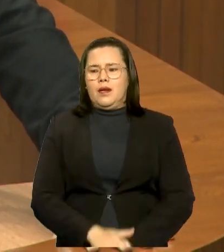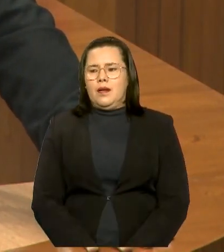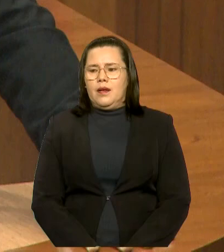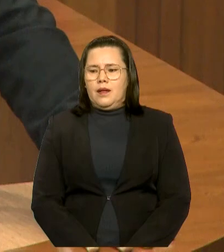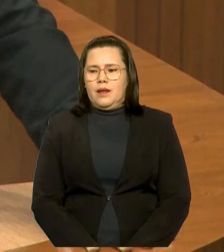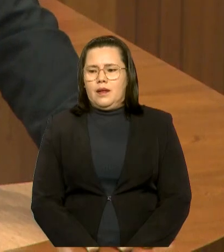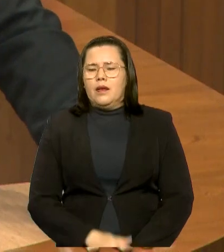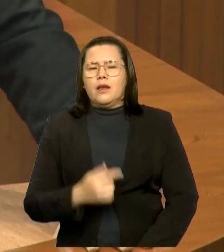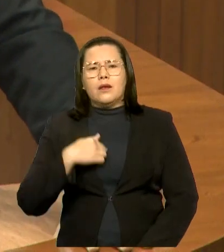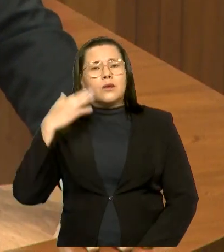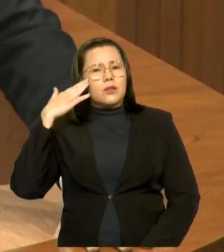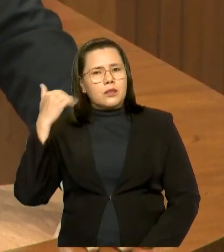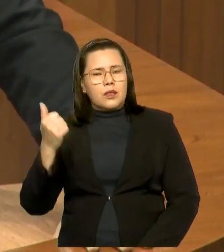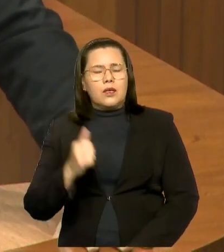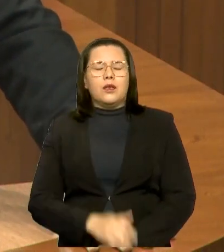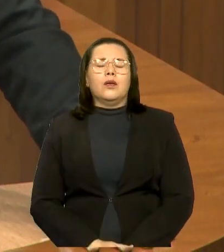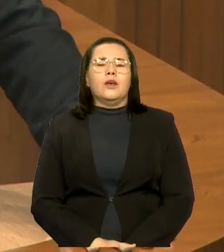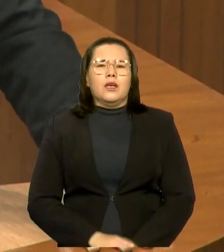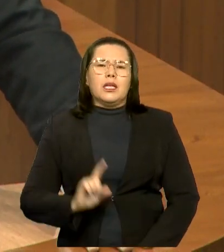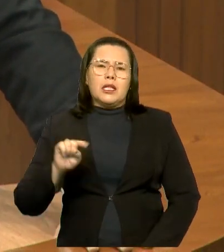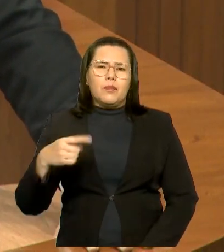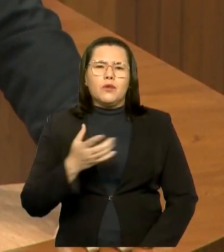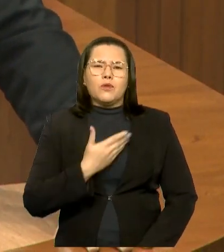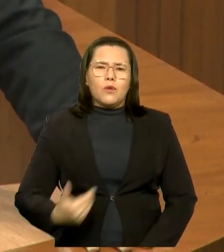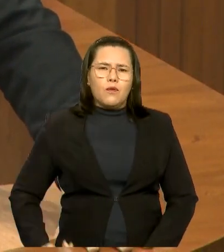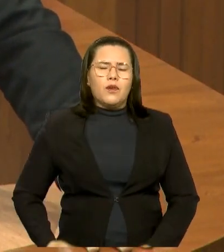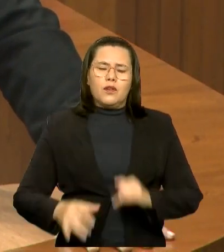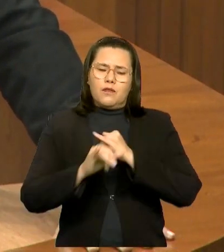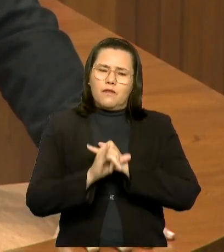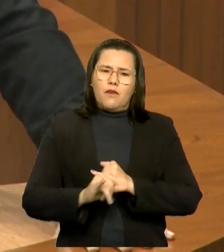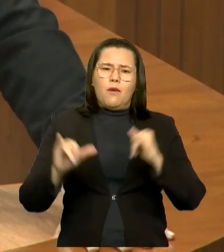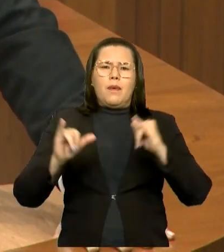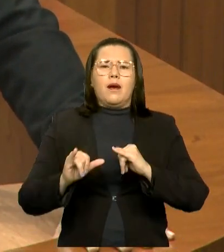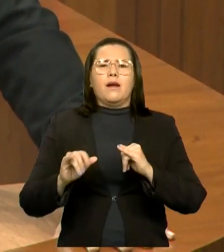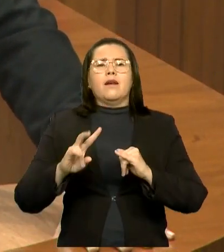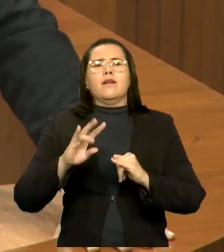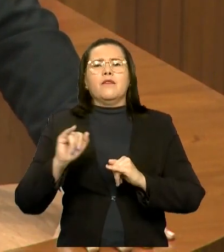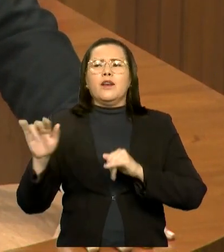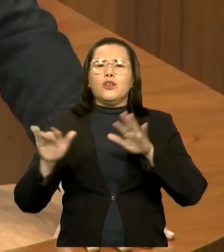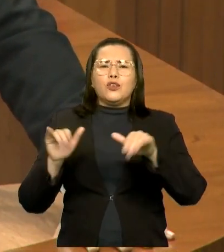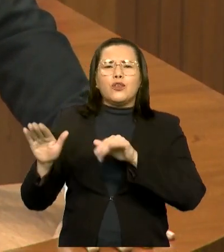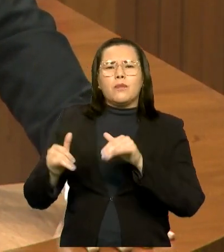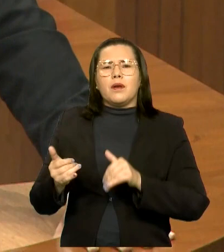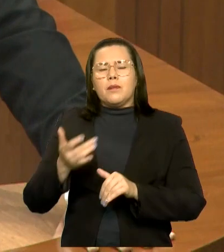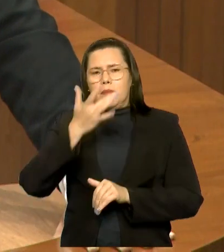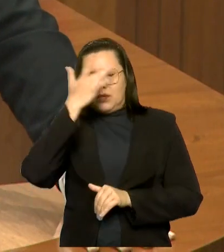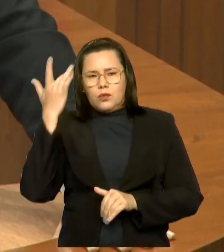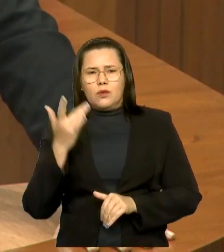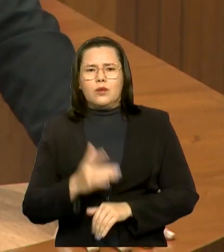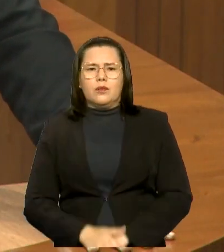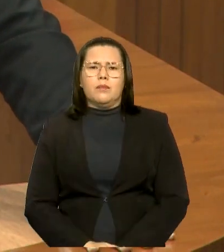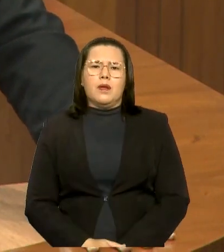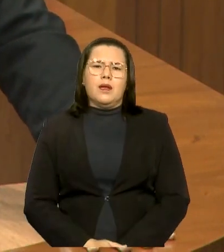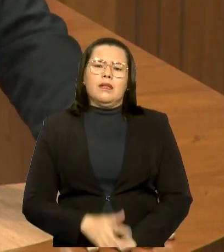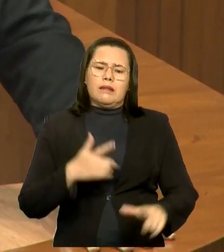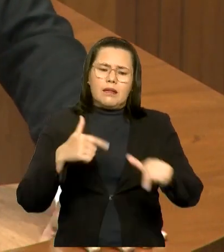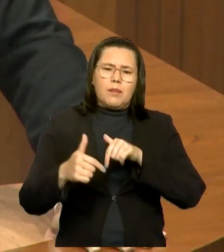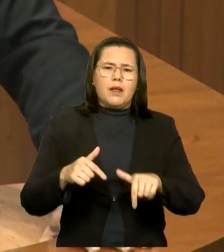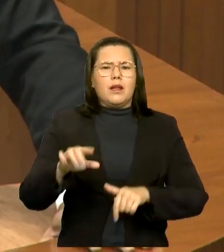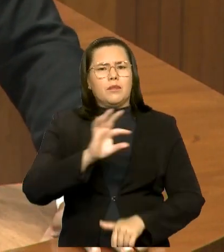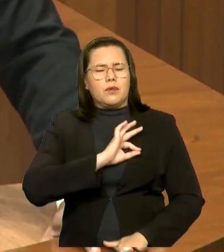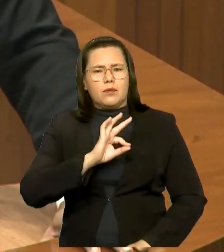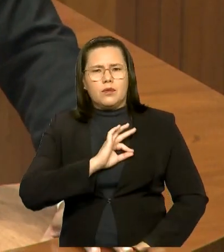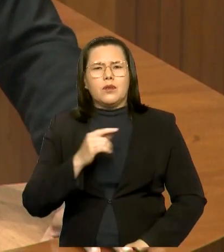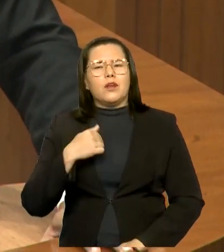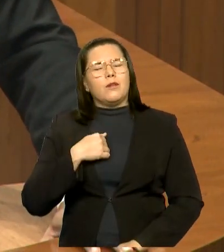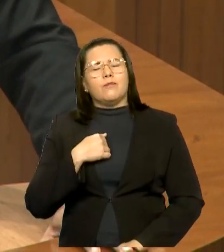após o anúncio da nomeação de mais aprovados na Polícia Militar, será um momento de alegria. E eu vou externar essa alegria, porque é uma luta permanente aqui nesta